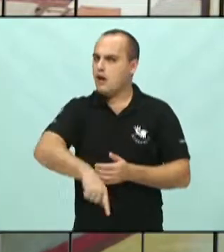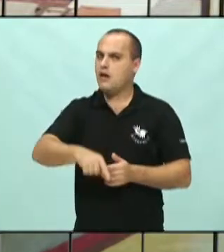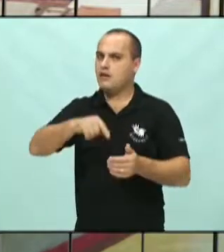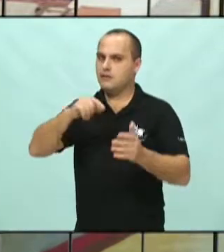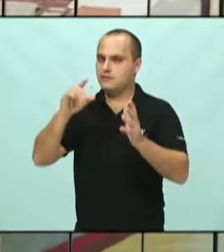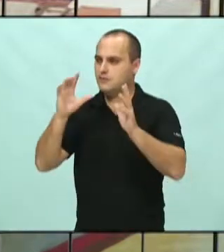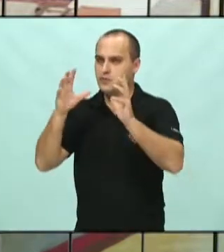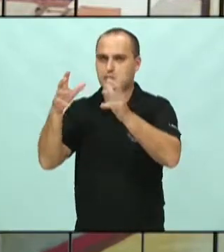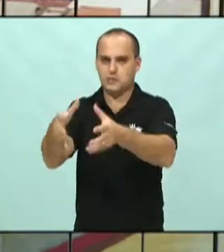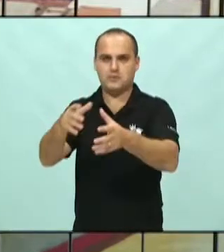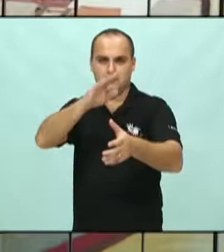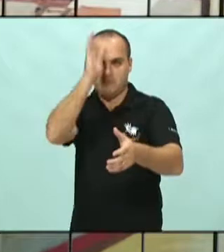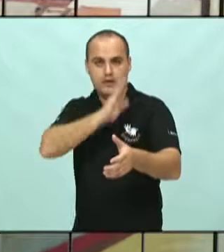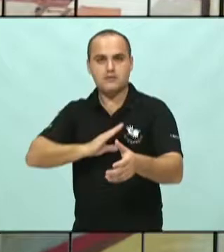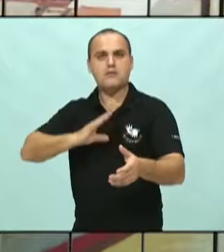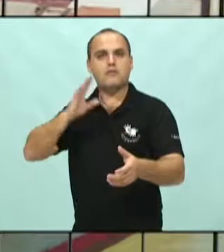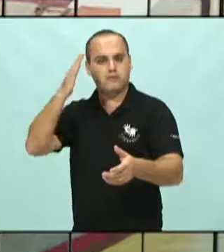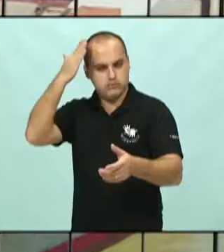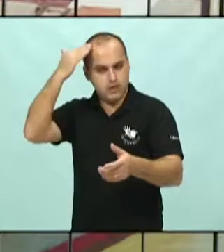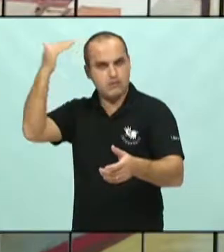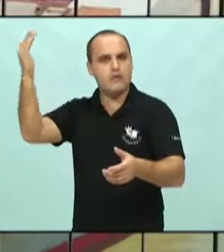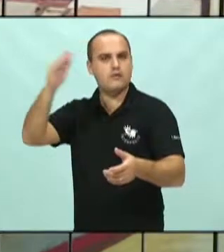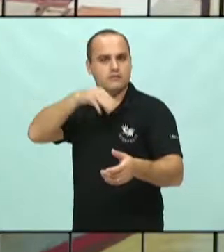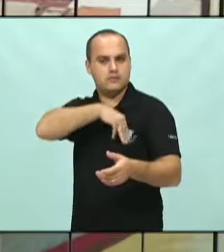futebol, ele é bastante famoso.